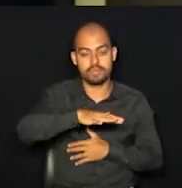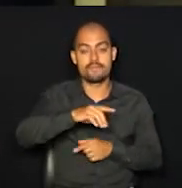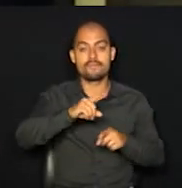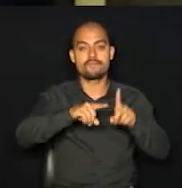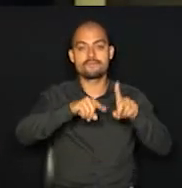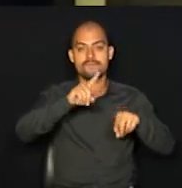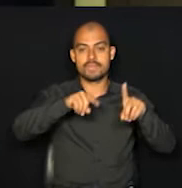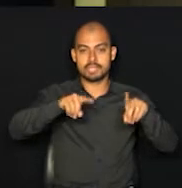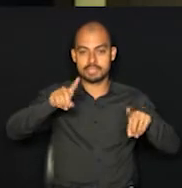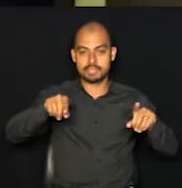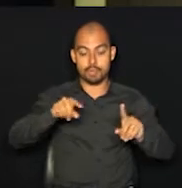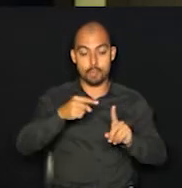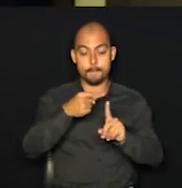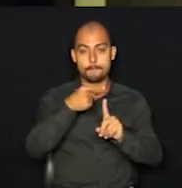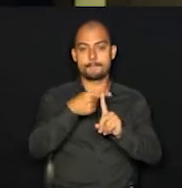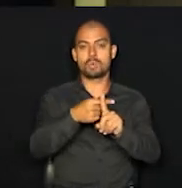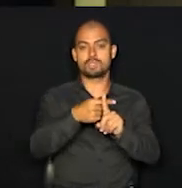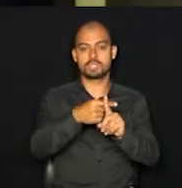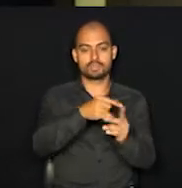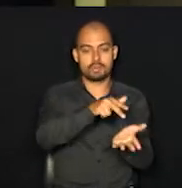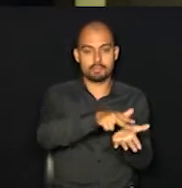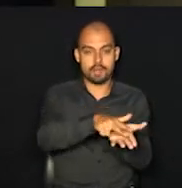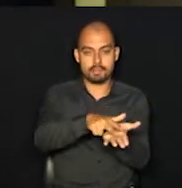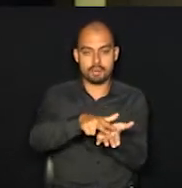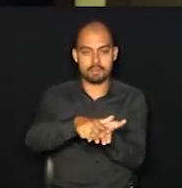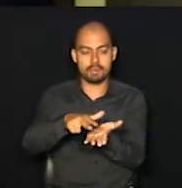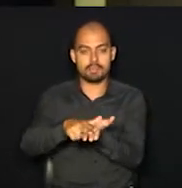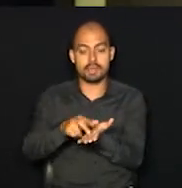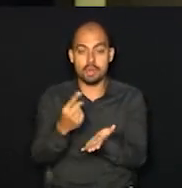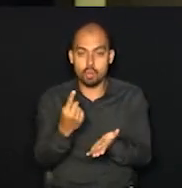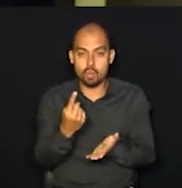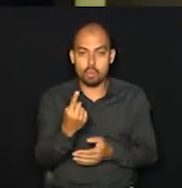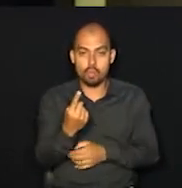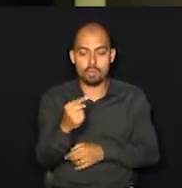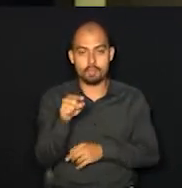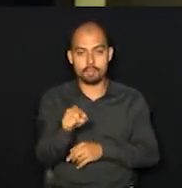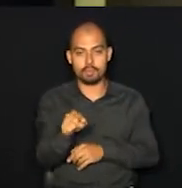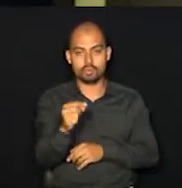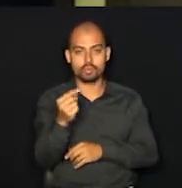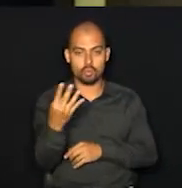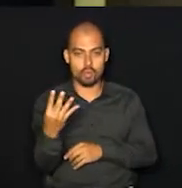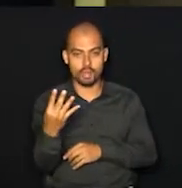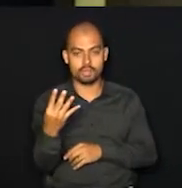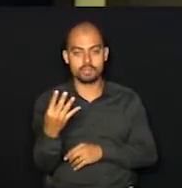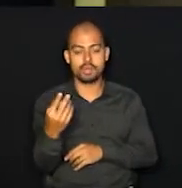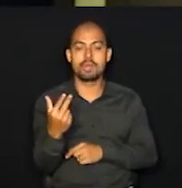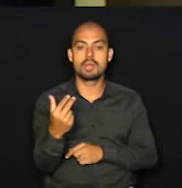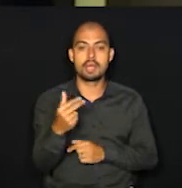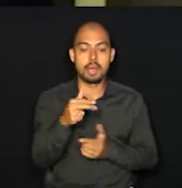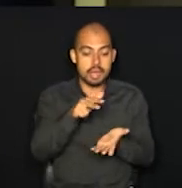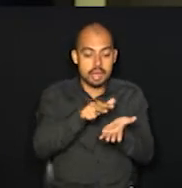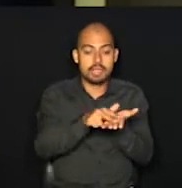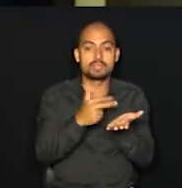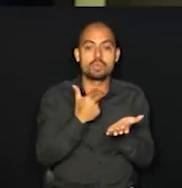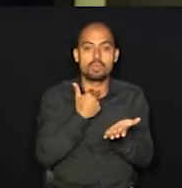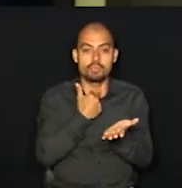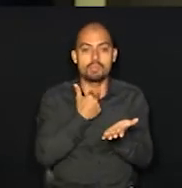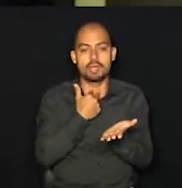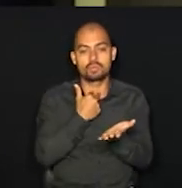variação positiva de internação de 1,4% e uma ocupação de leitos Covid e UTI